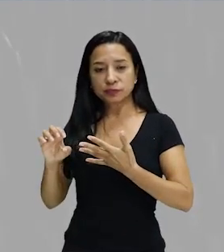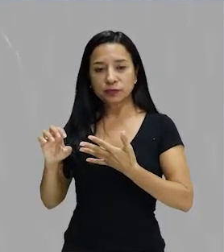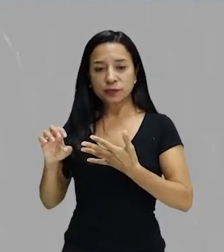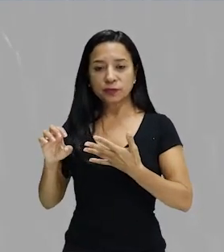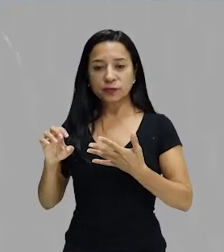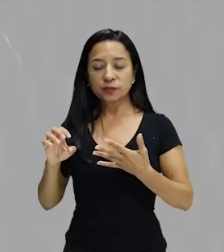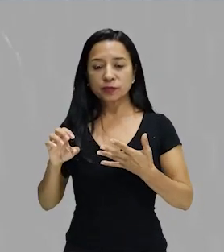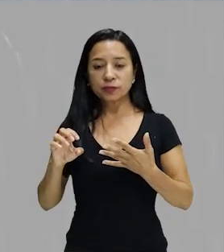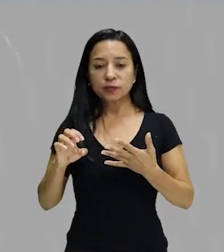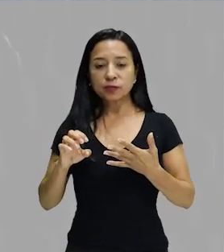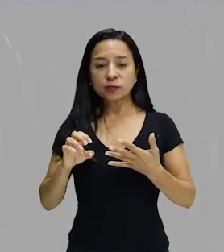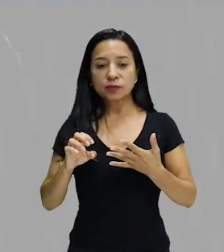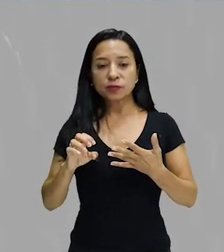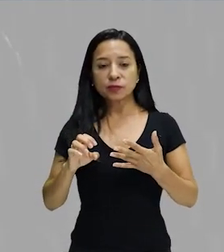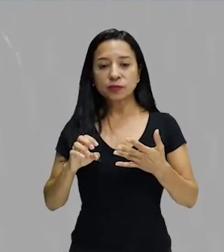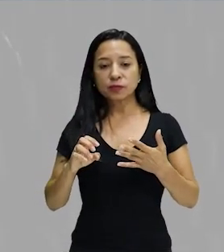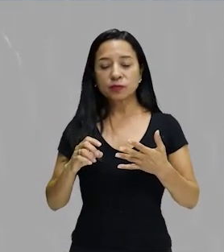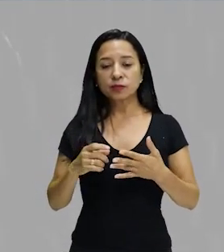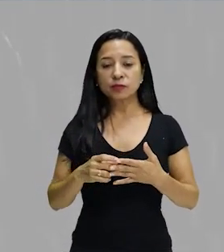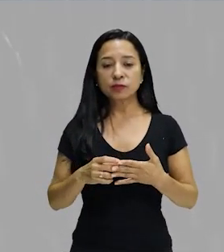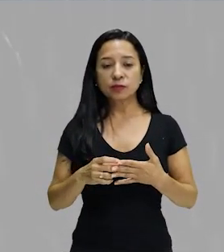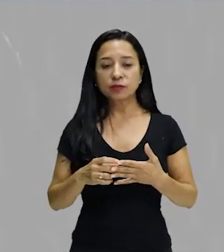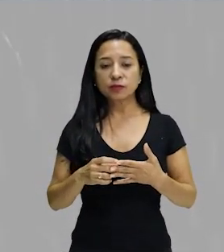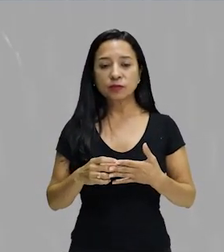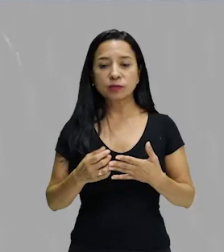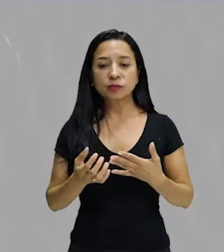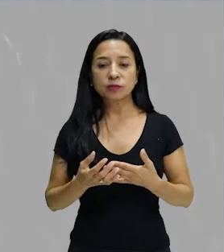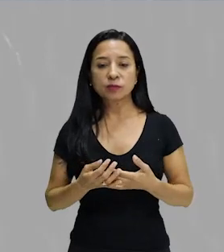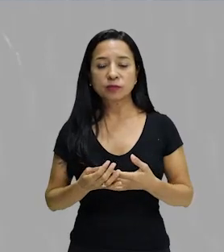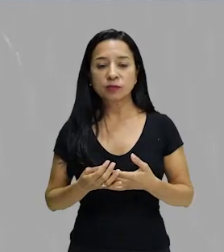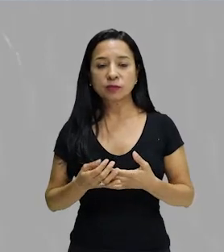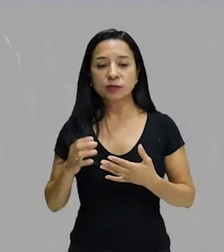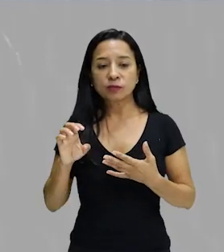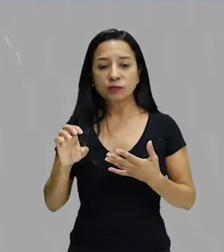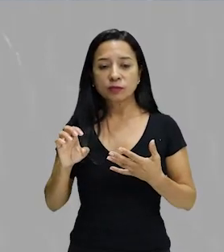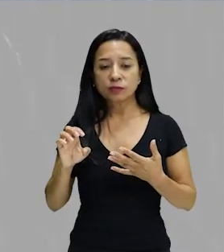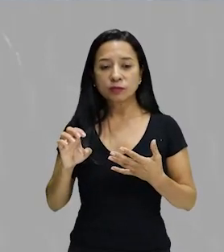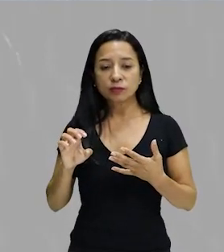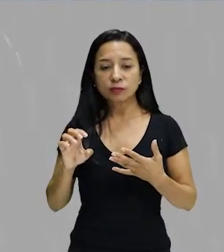razão. Ou verdade é que o lembrava de que Dona Maria